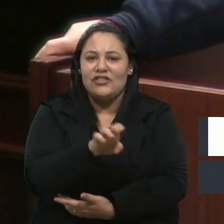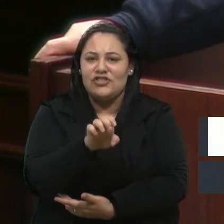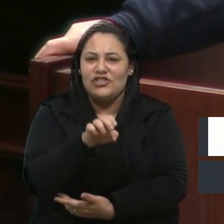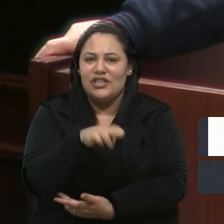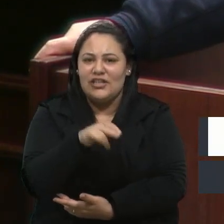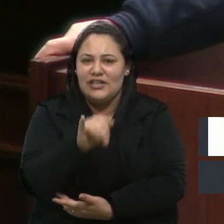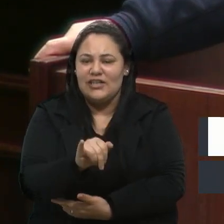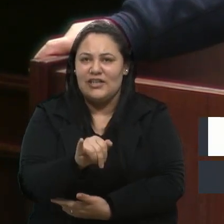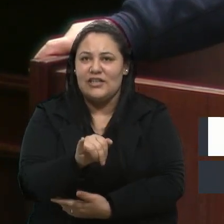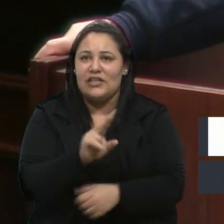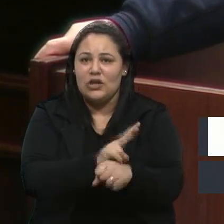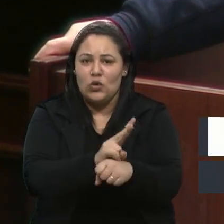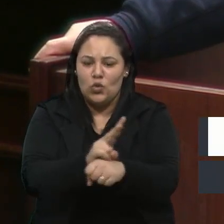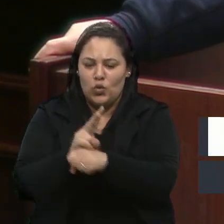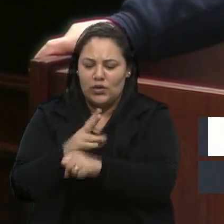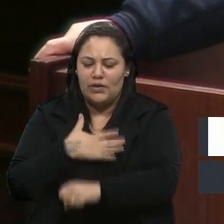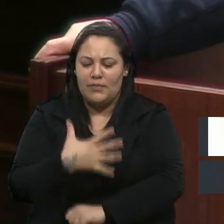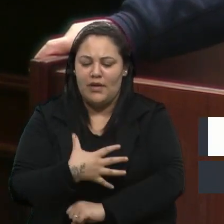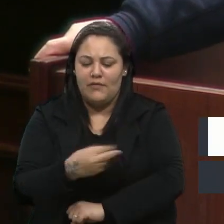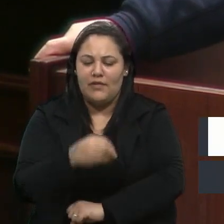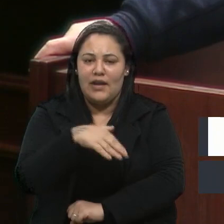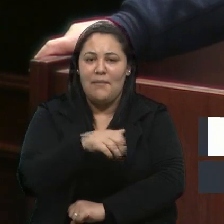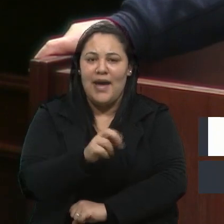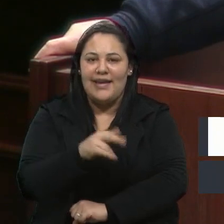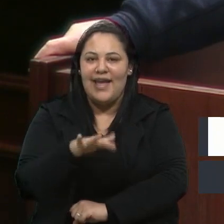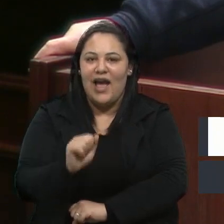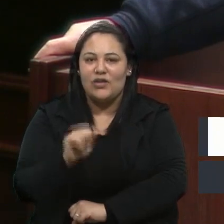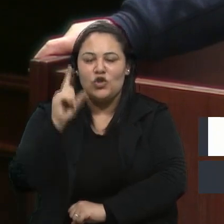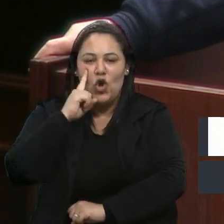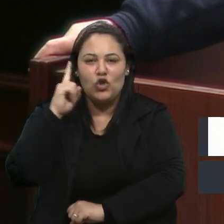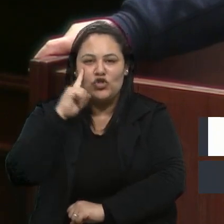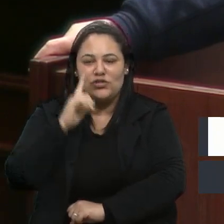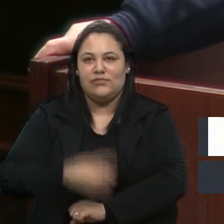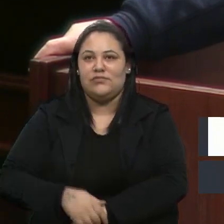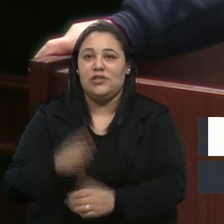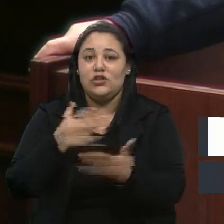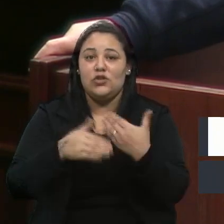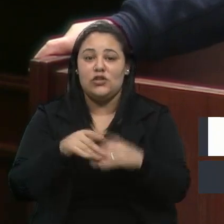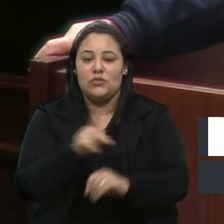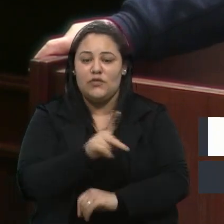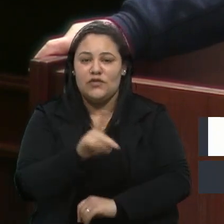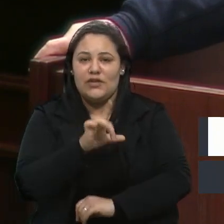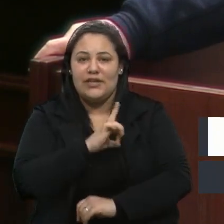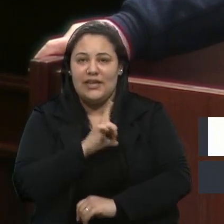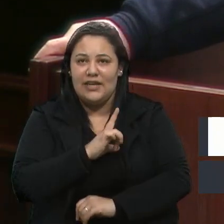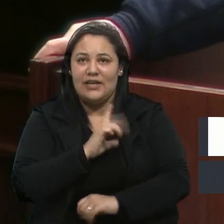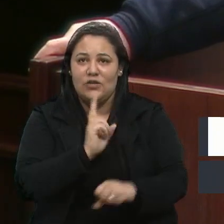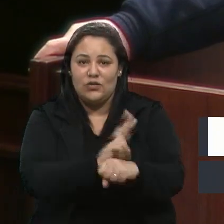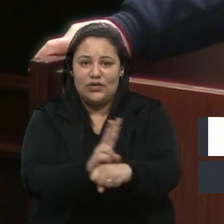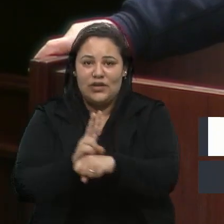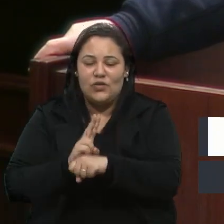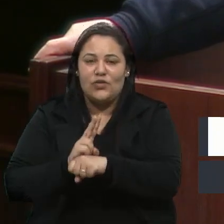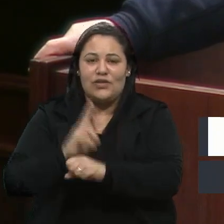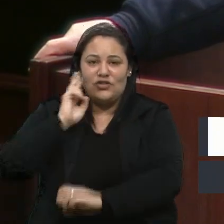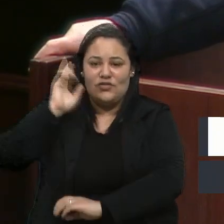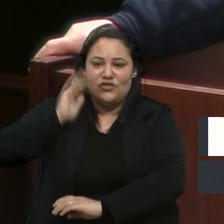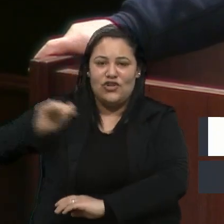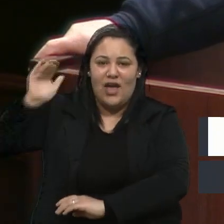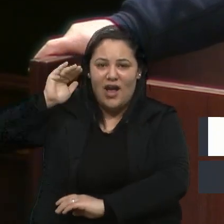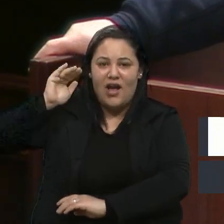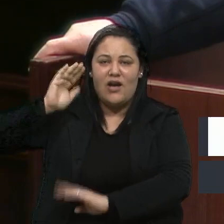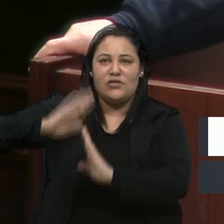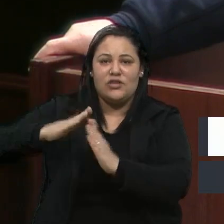cuidam diariamente da minha filha Maria Rafaela. E todas as profs que têm, as cuidadoras, a dona da escola, que todos